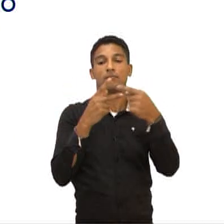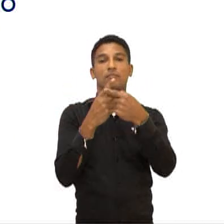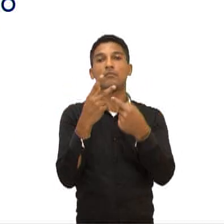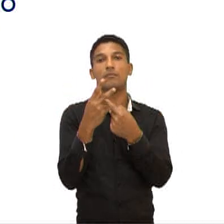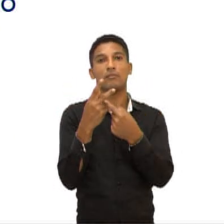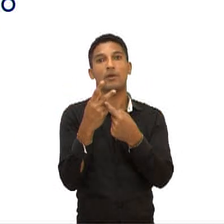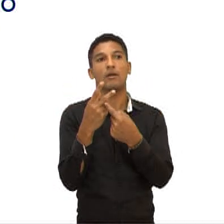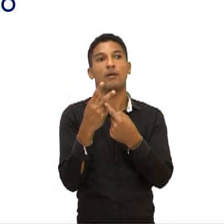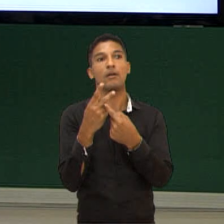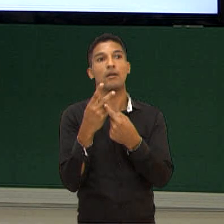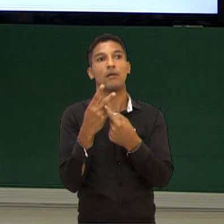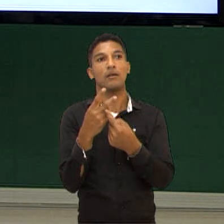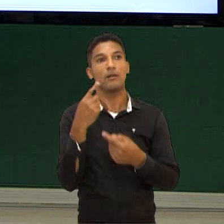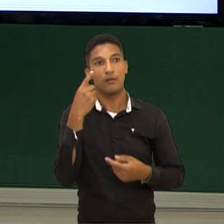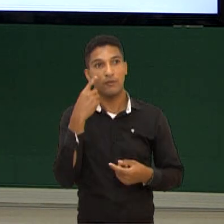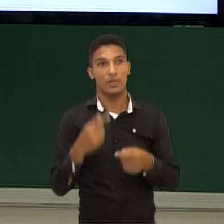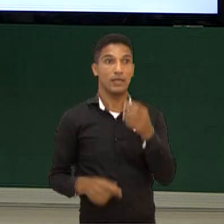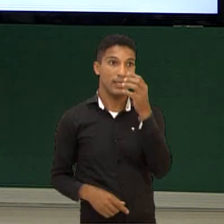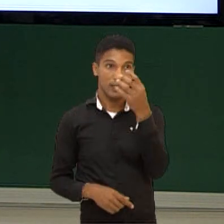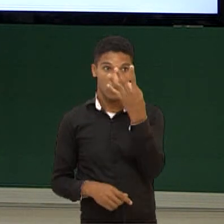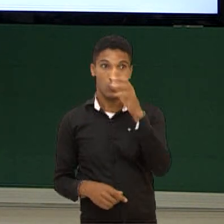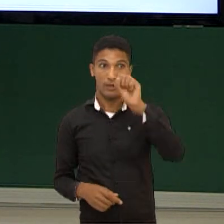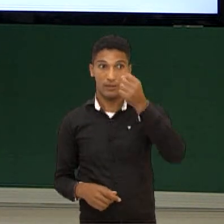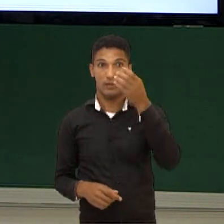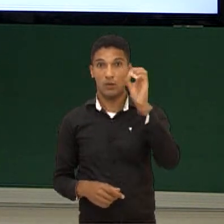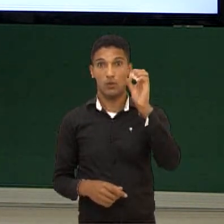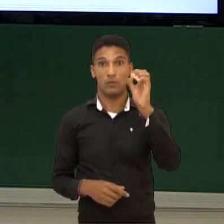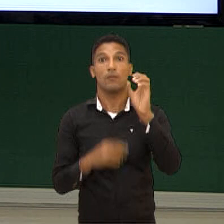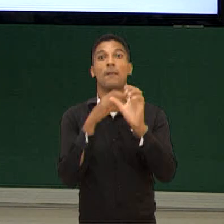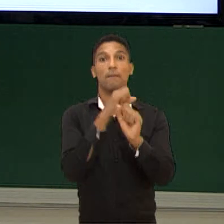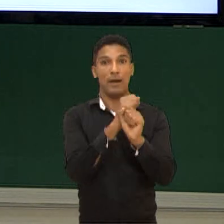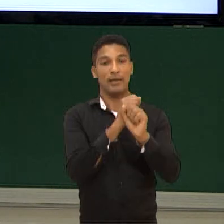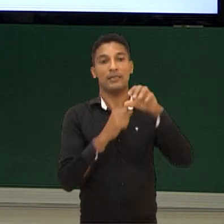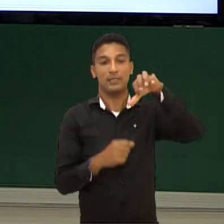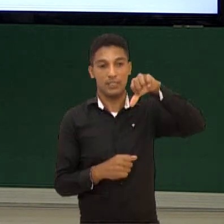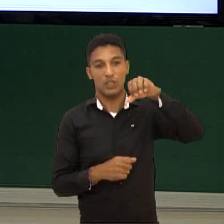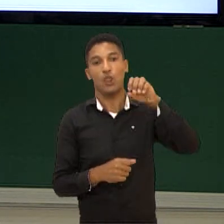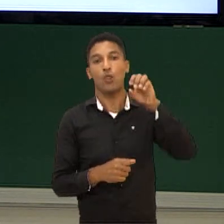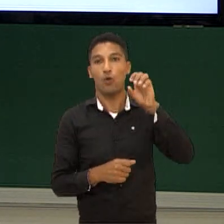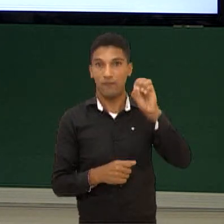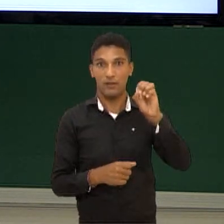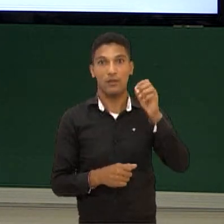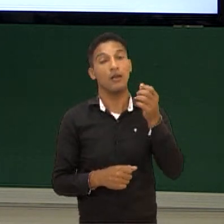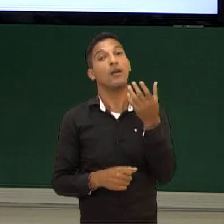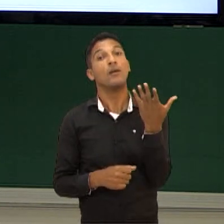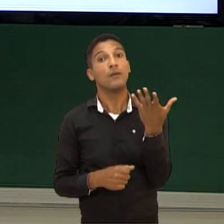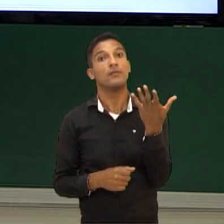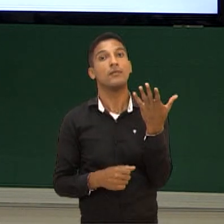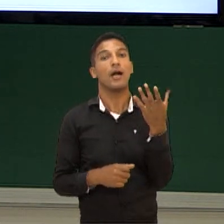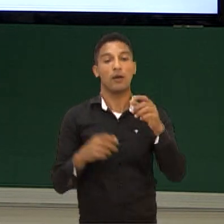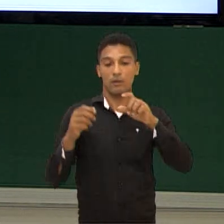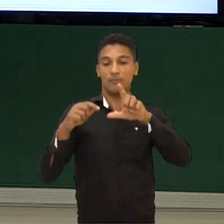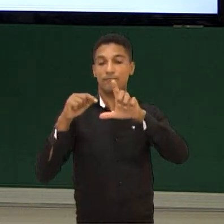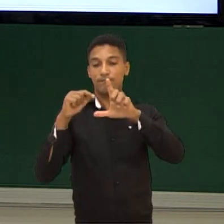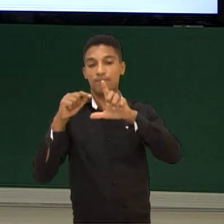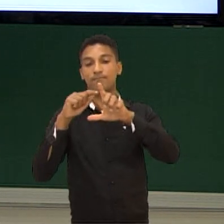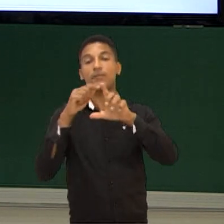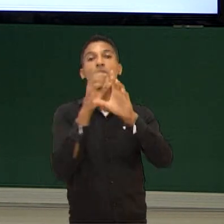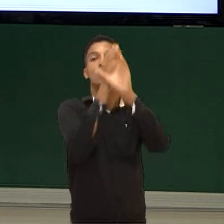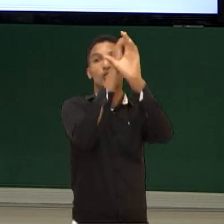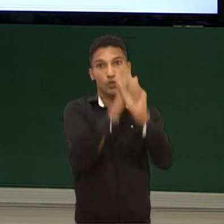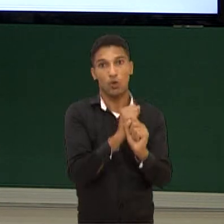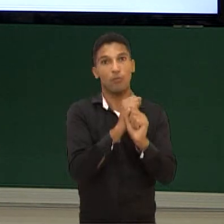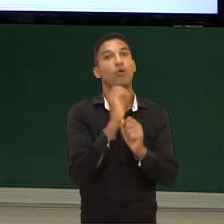formar 180. Como que nós podemos resolver isso? Fazendo a soma dos dois ângulos já